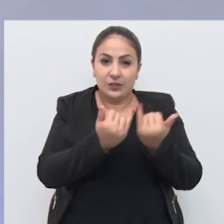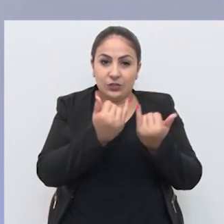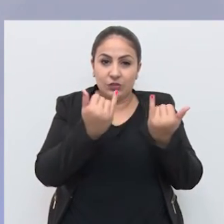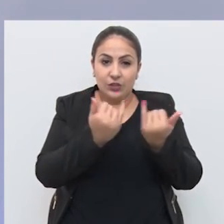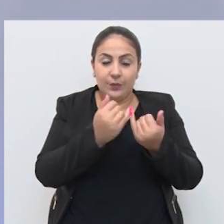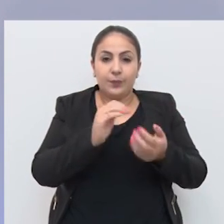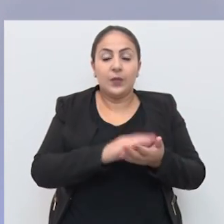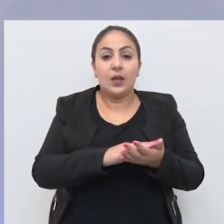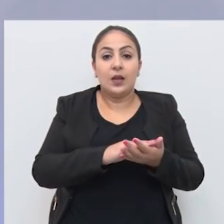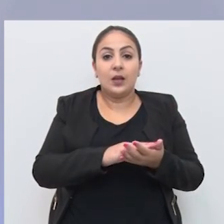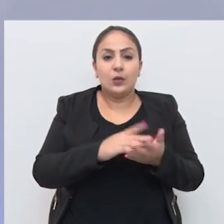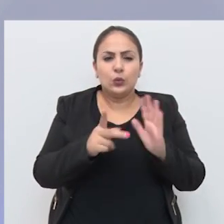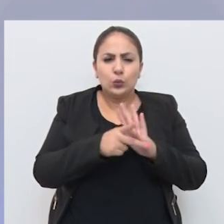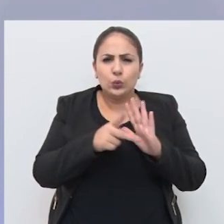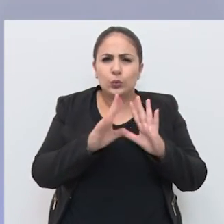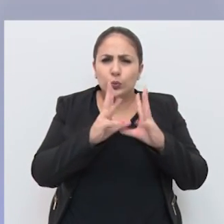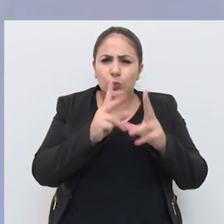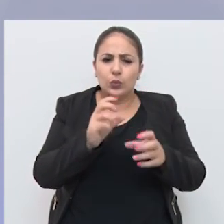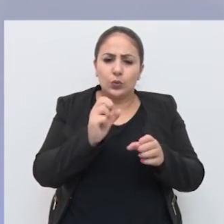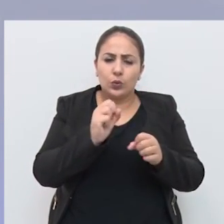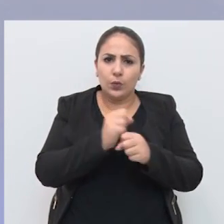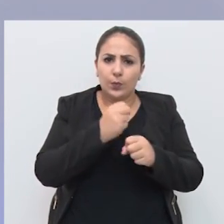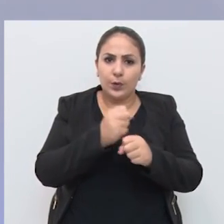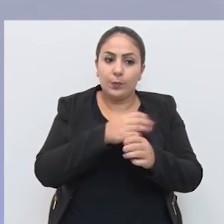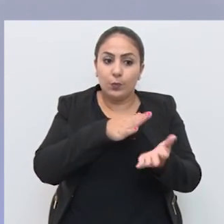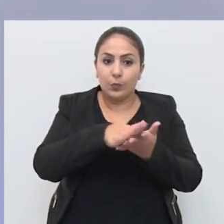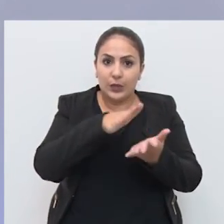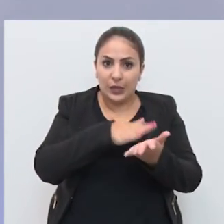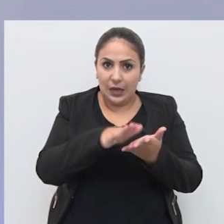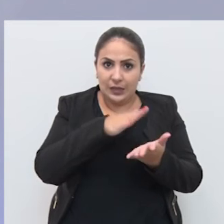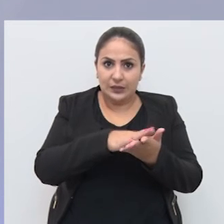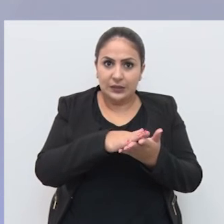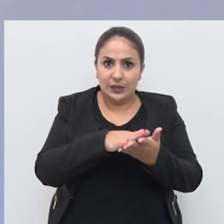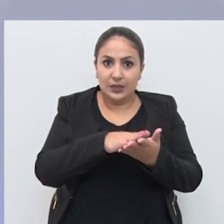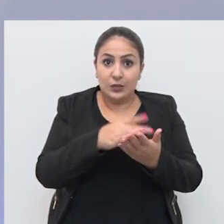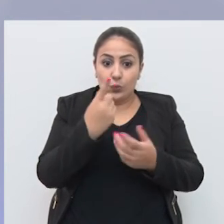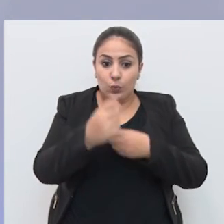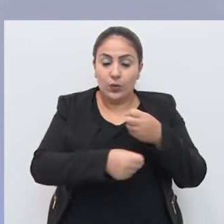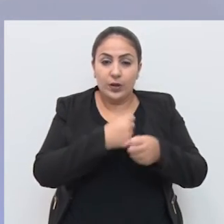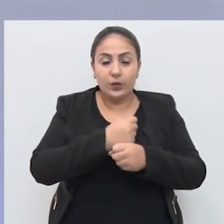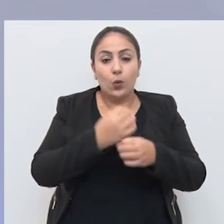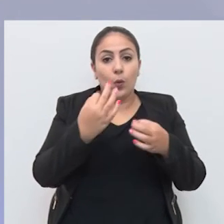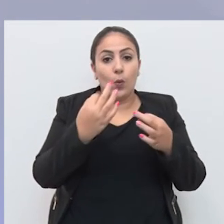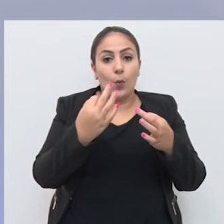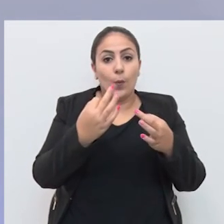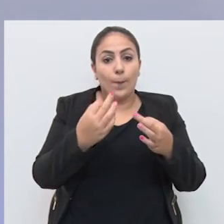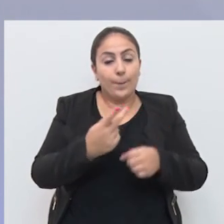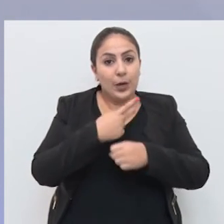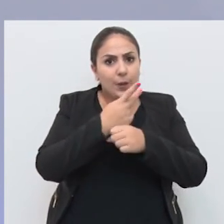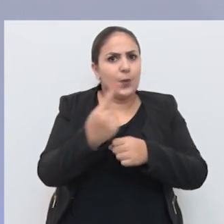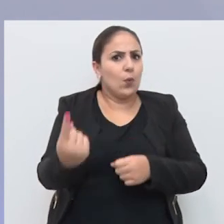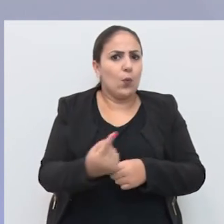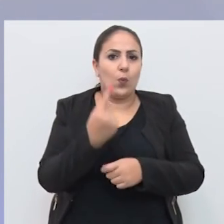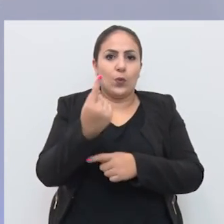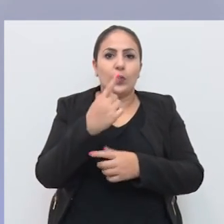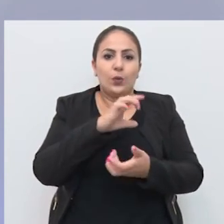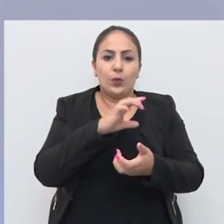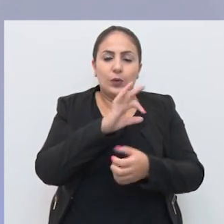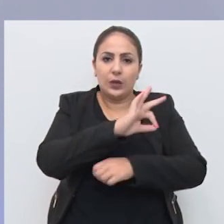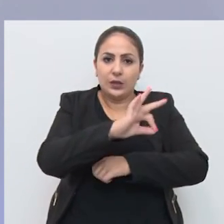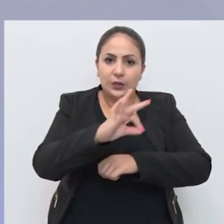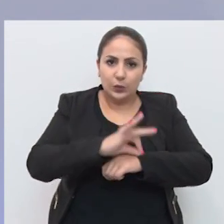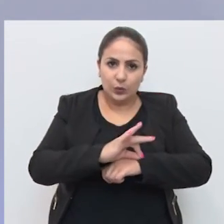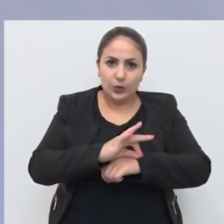a partir de obras publicadas na página durante o ano. O prêmio também é o único no mundo da arquitetura